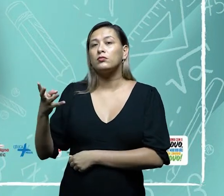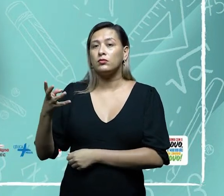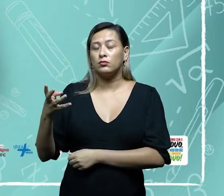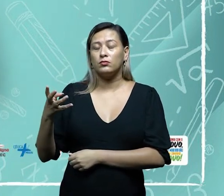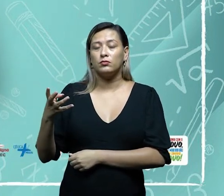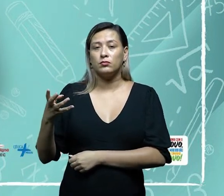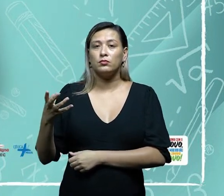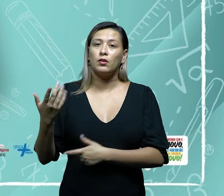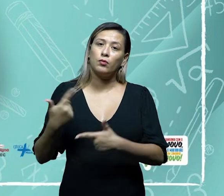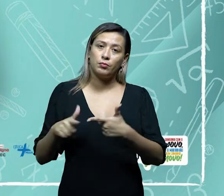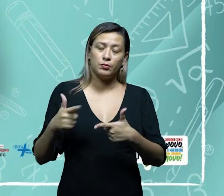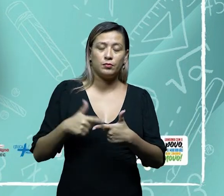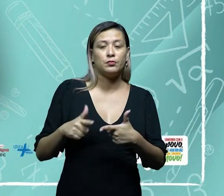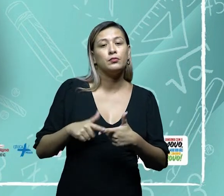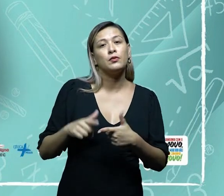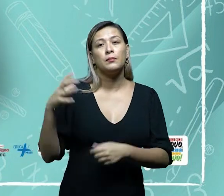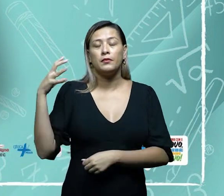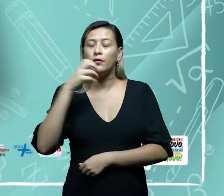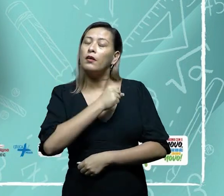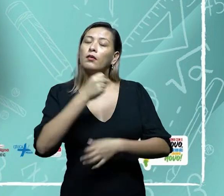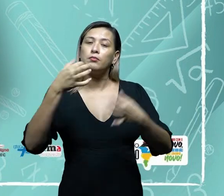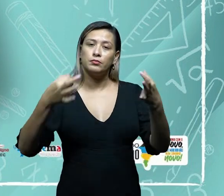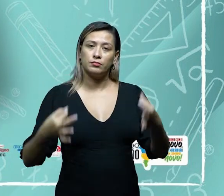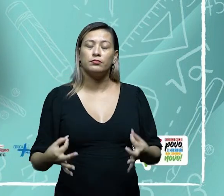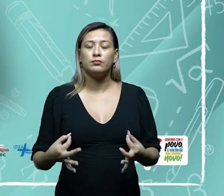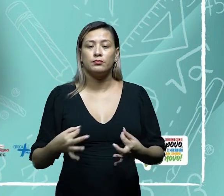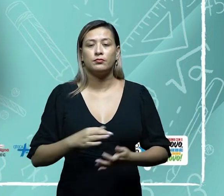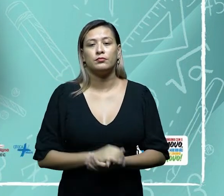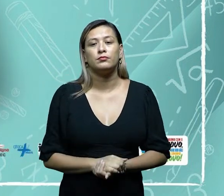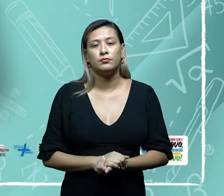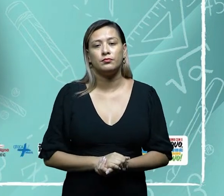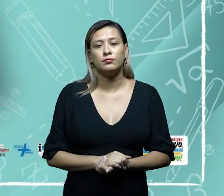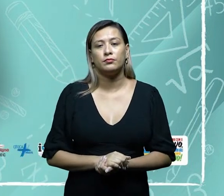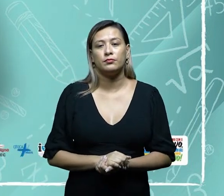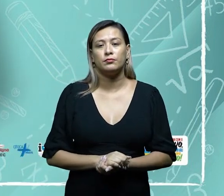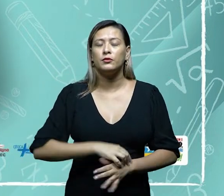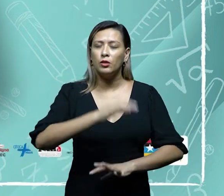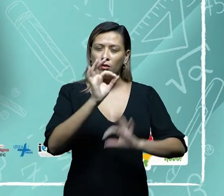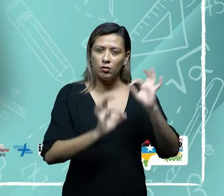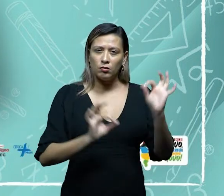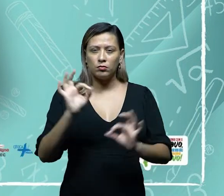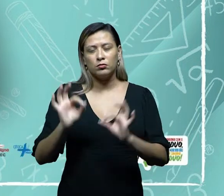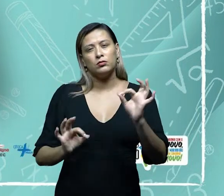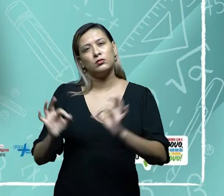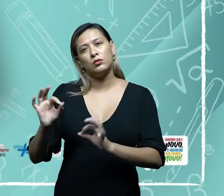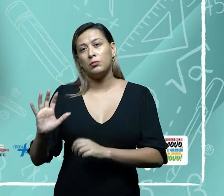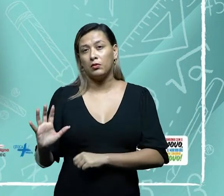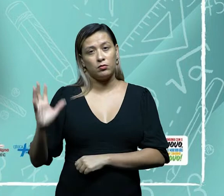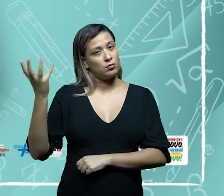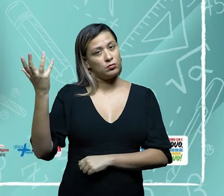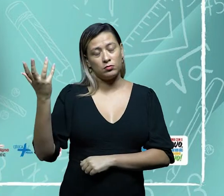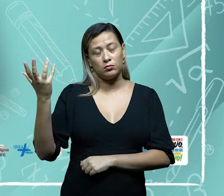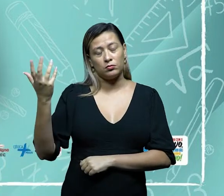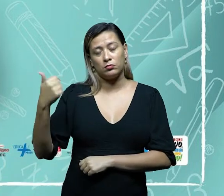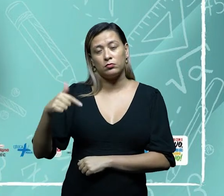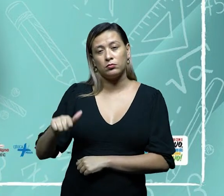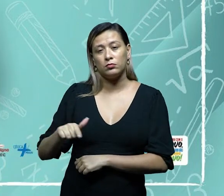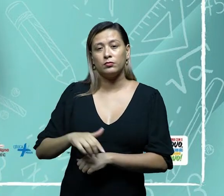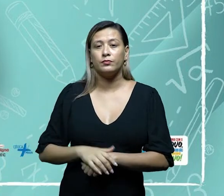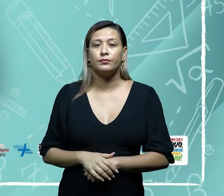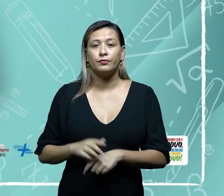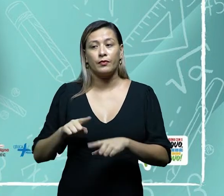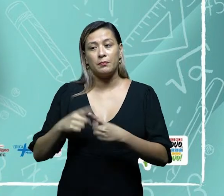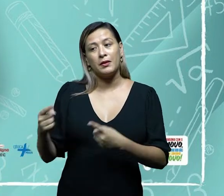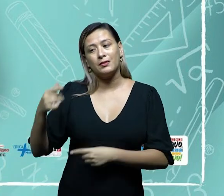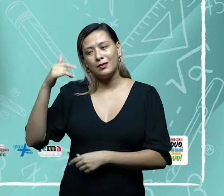forma eficaz, rápida, né, tomou as devidas providências para que aquela situação não ocorra mais com aquele trabalhador, não só